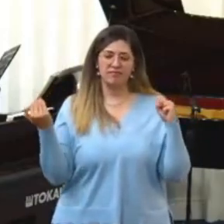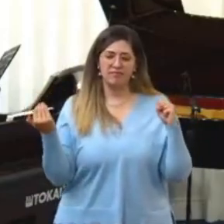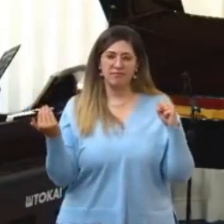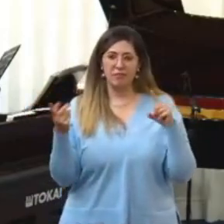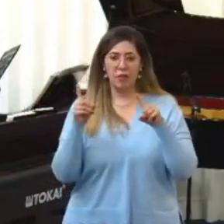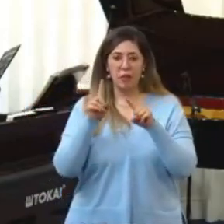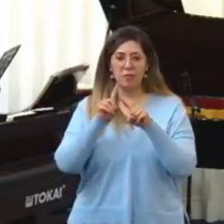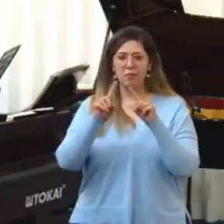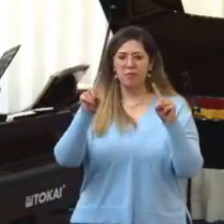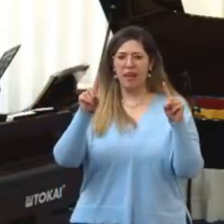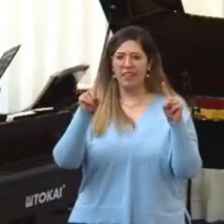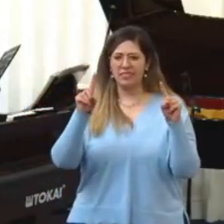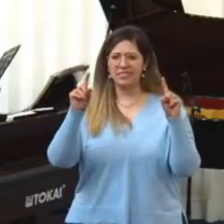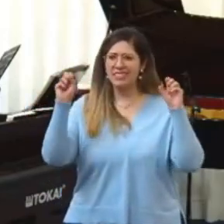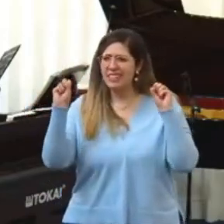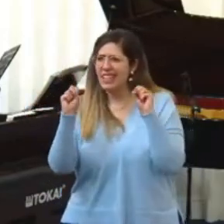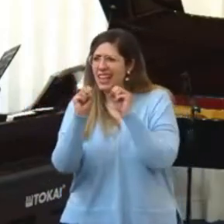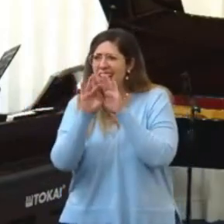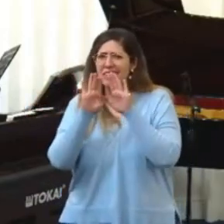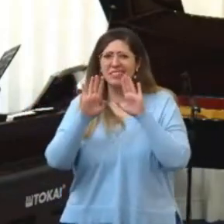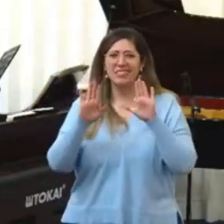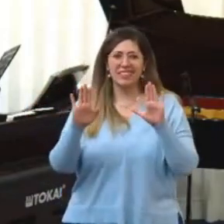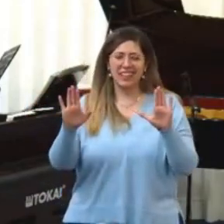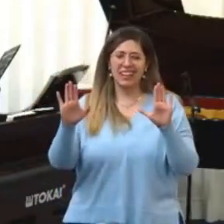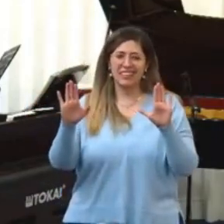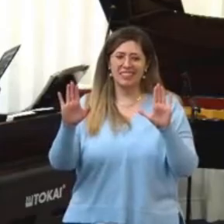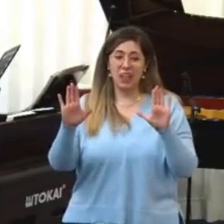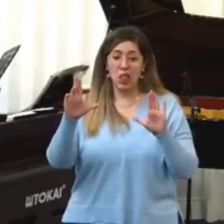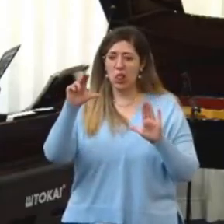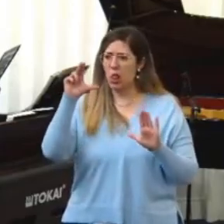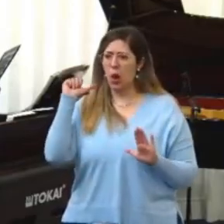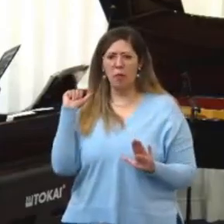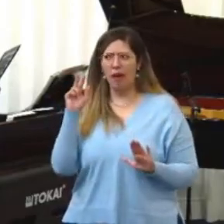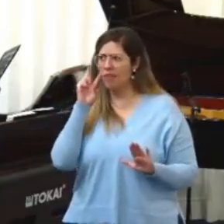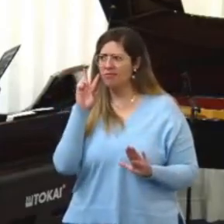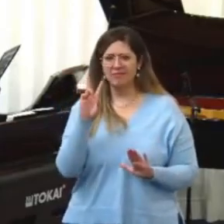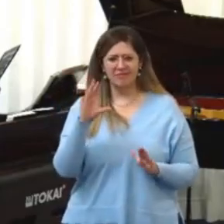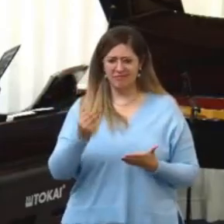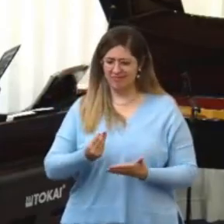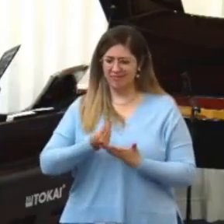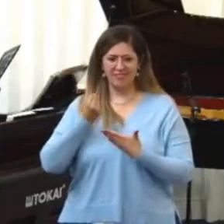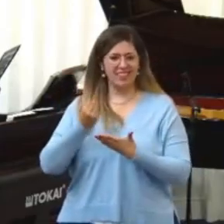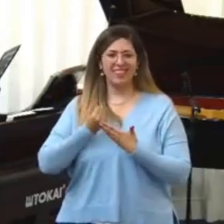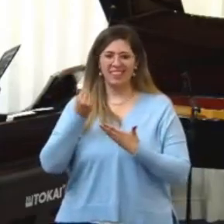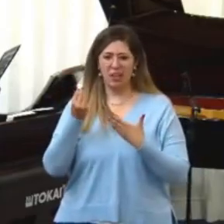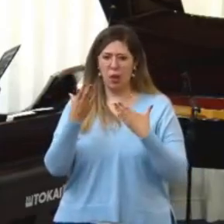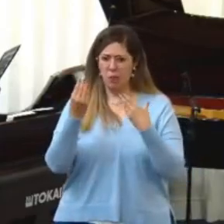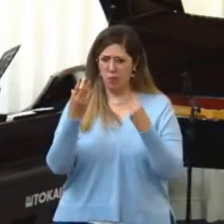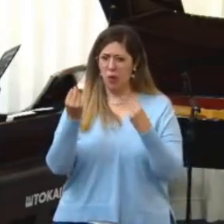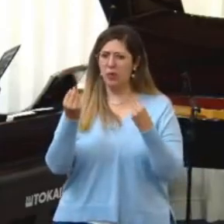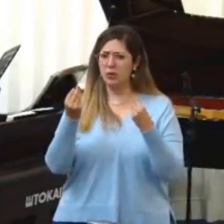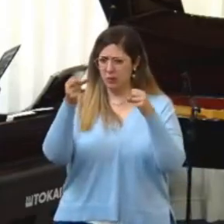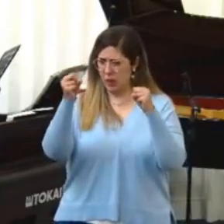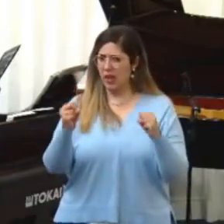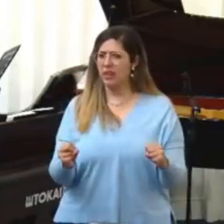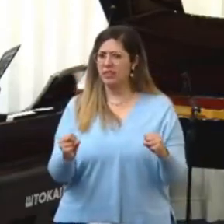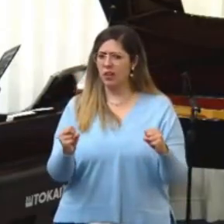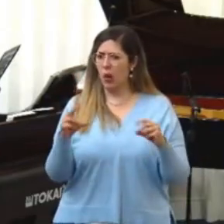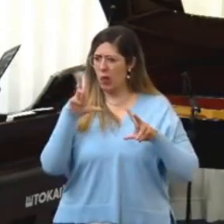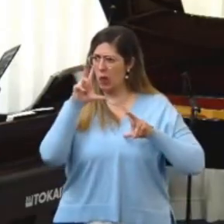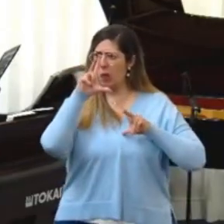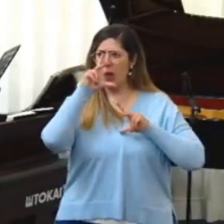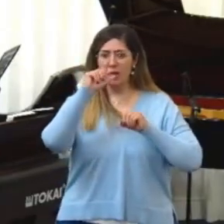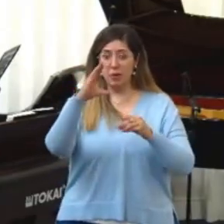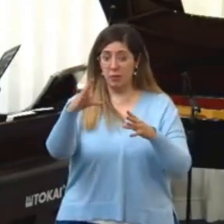é glorificado num tipo de poder que Sansão nunca tinha tido em vida, embora ele tivesse muito poder. A Bíblia diz da sua